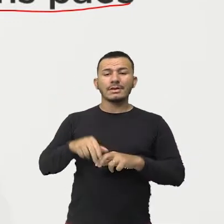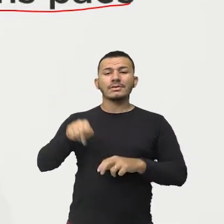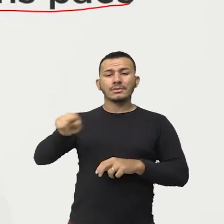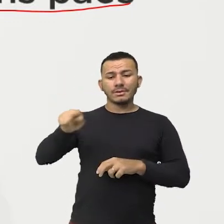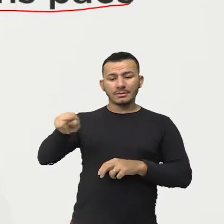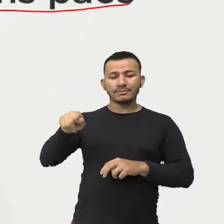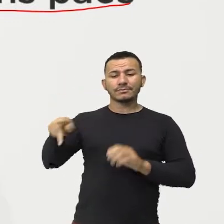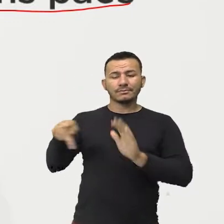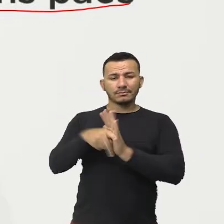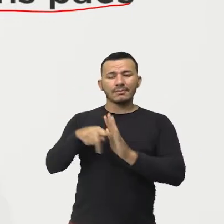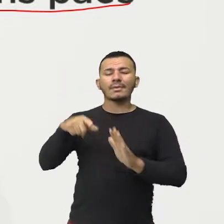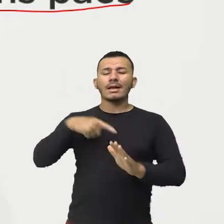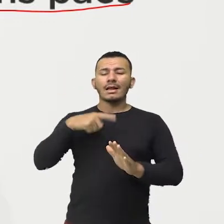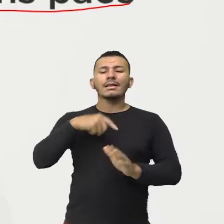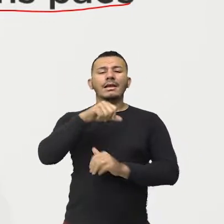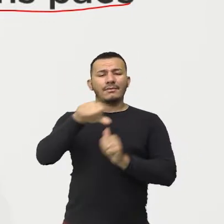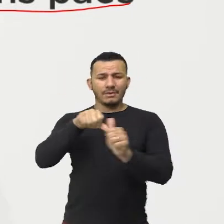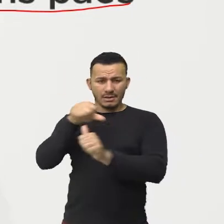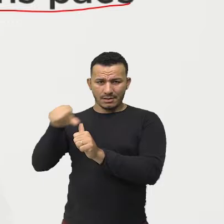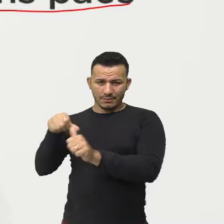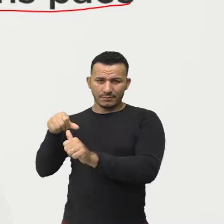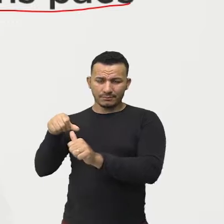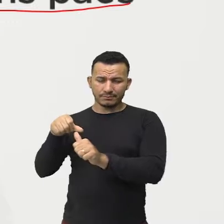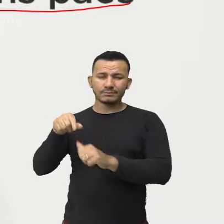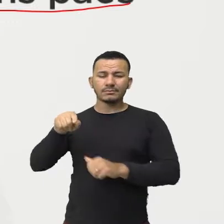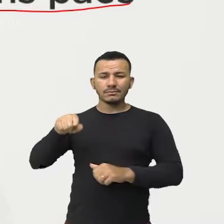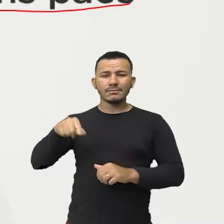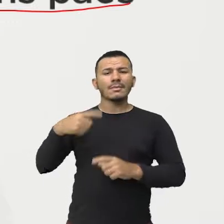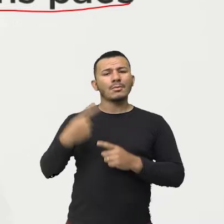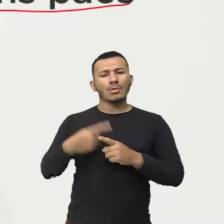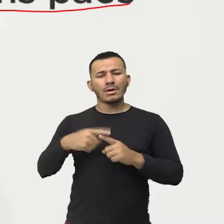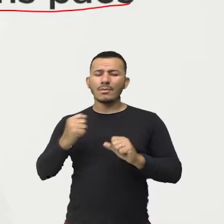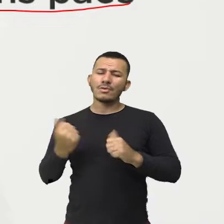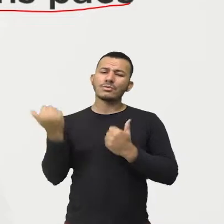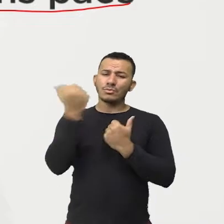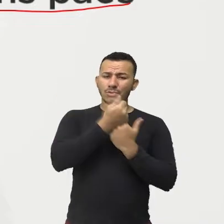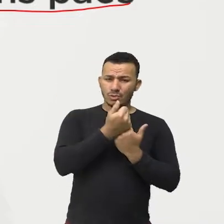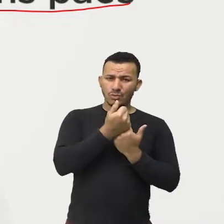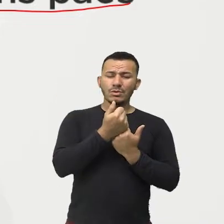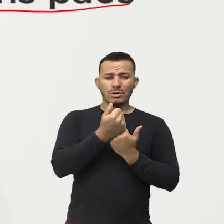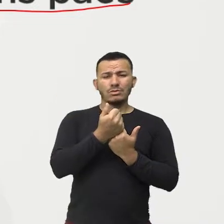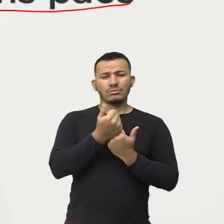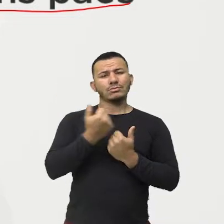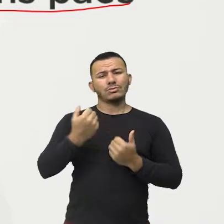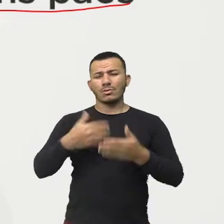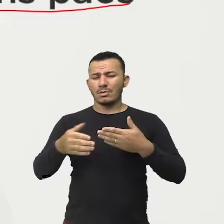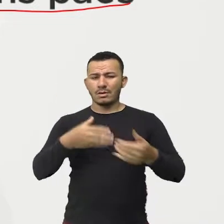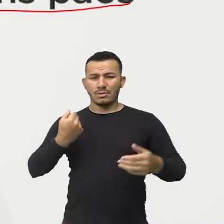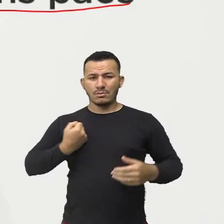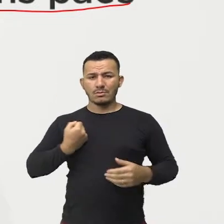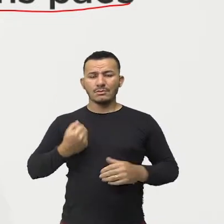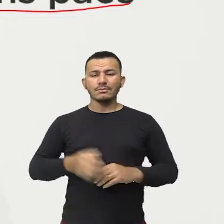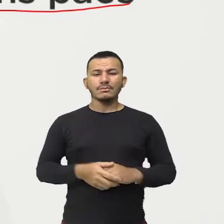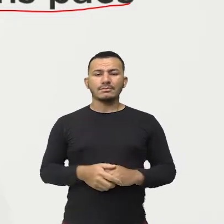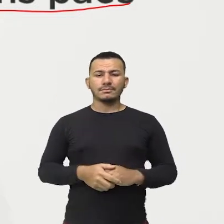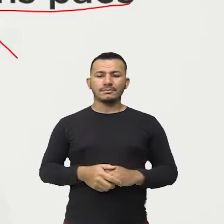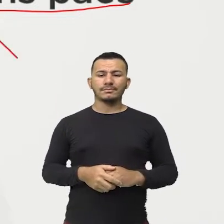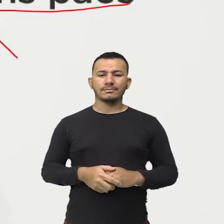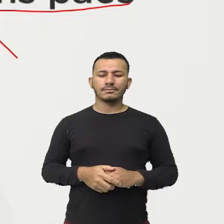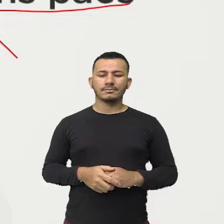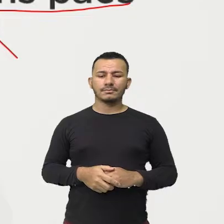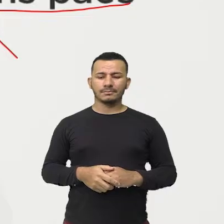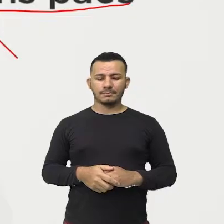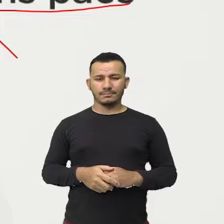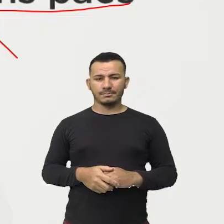termo algébrico, de uma variável, tá legal? Uma variável porque ela pode ser substituída aí por qualquer valor. Aqui também,